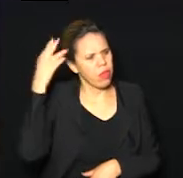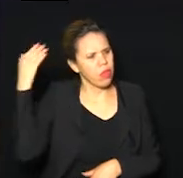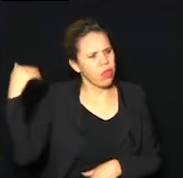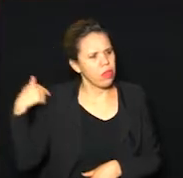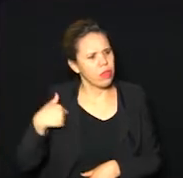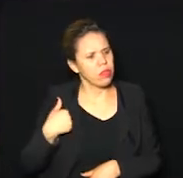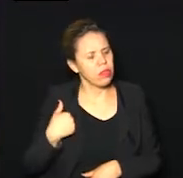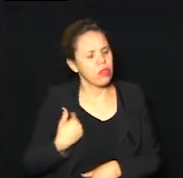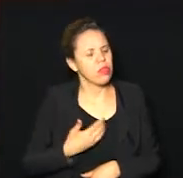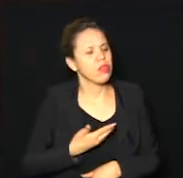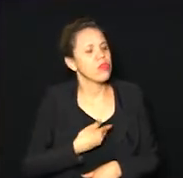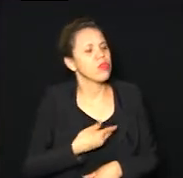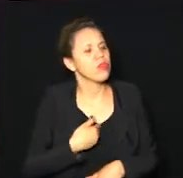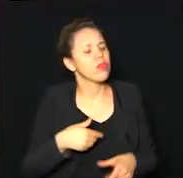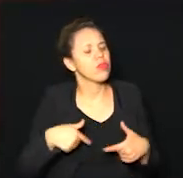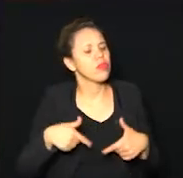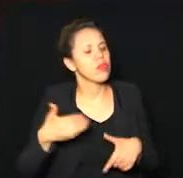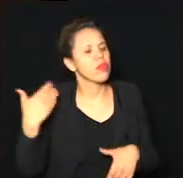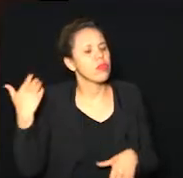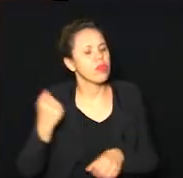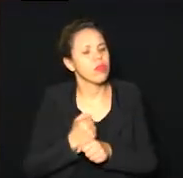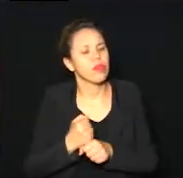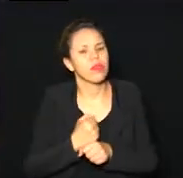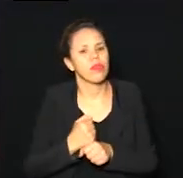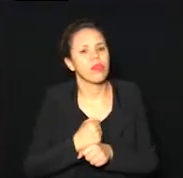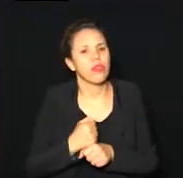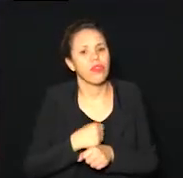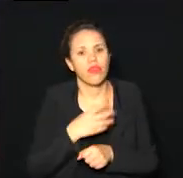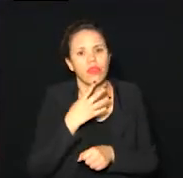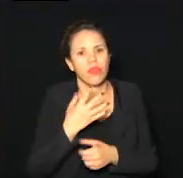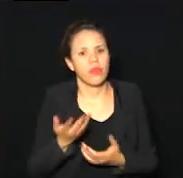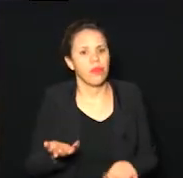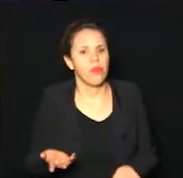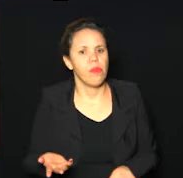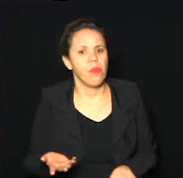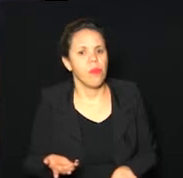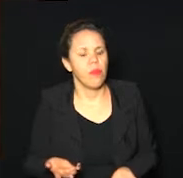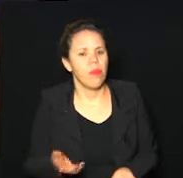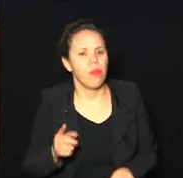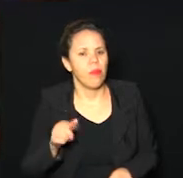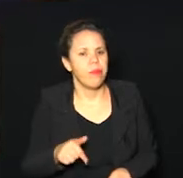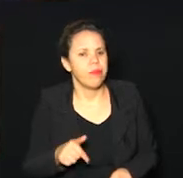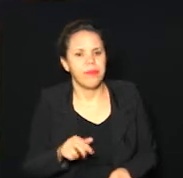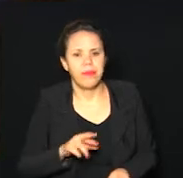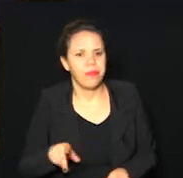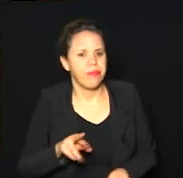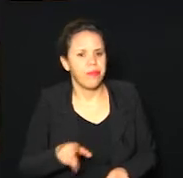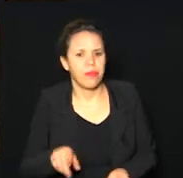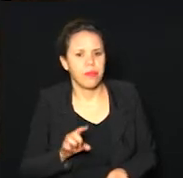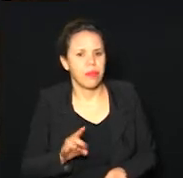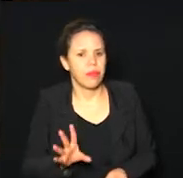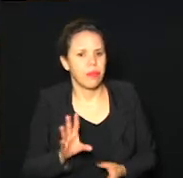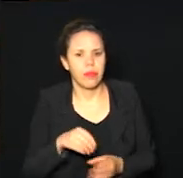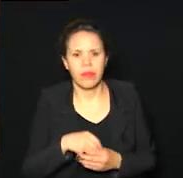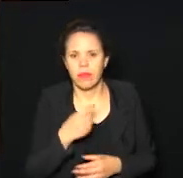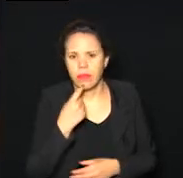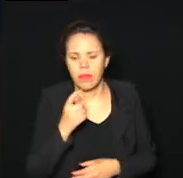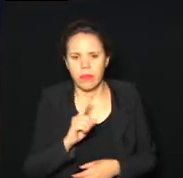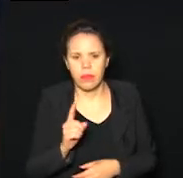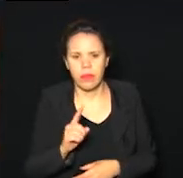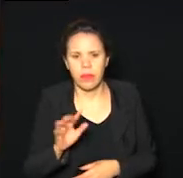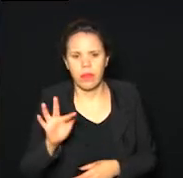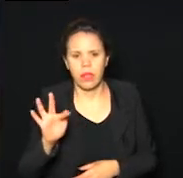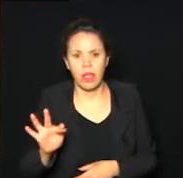da companheira que há muitos anos a gente se conhecia. E isso não é só em Campinas. A